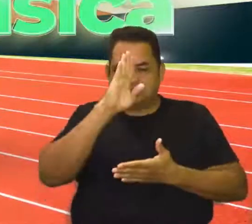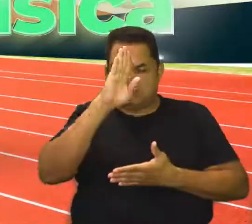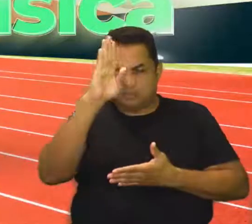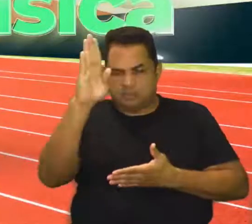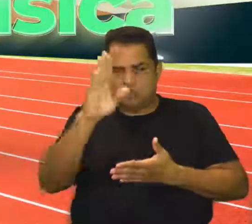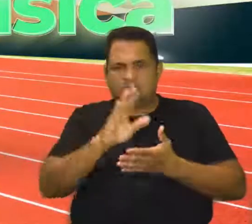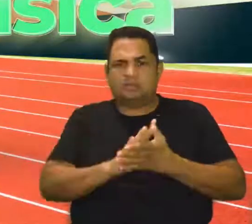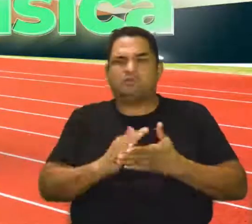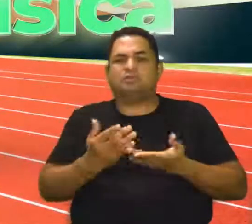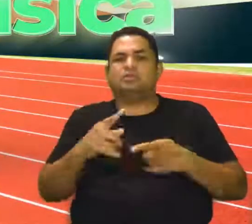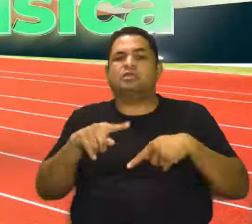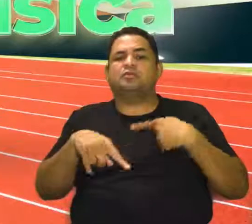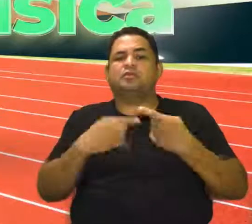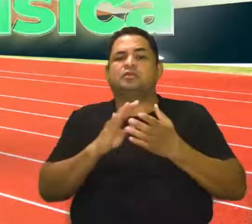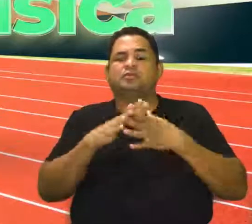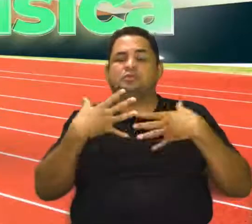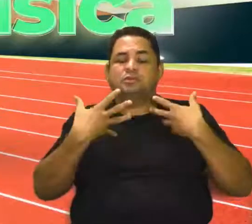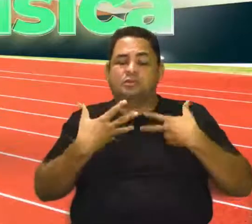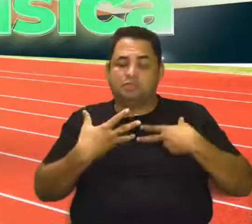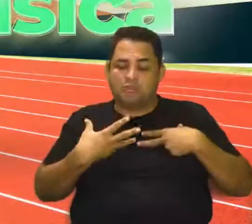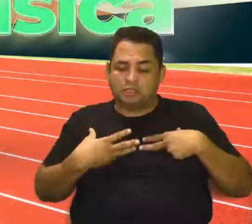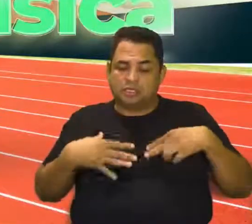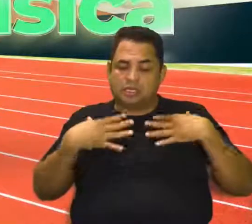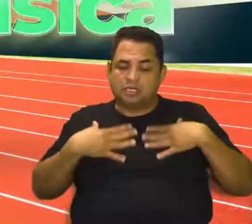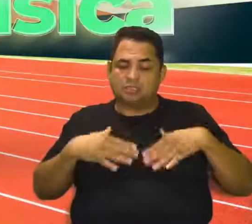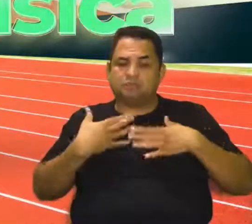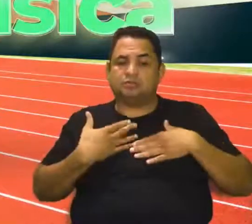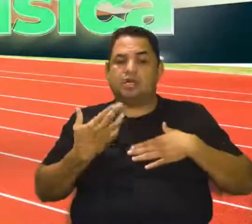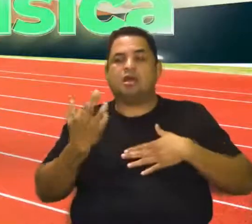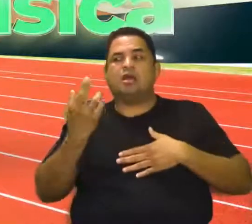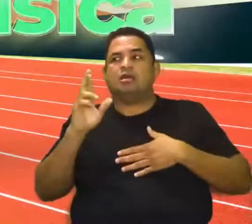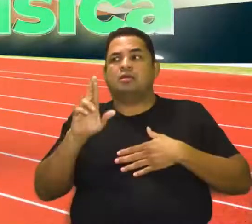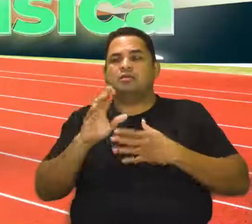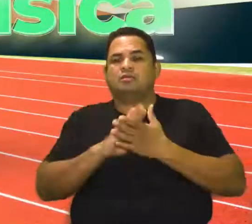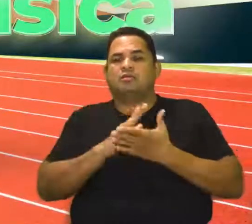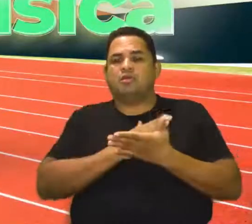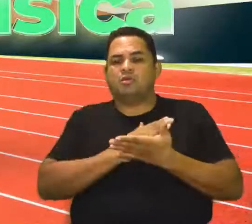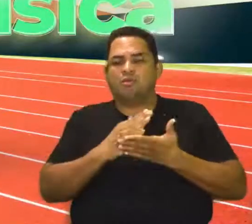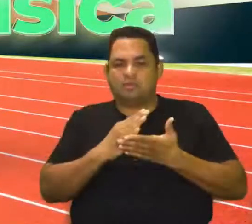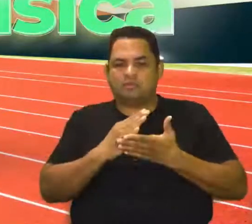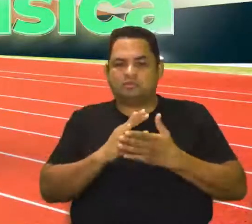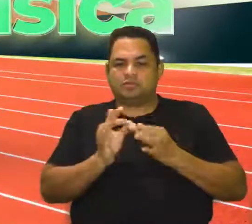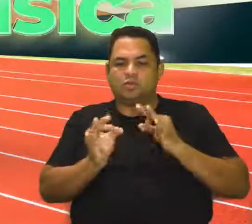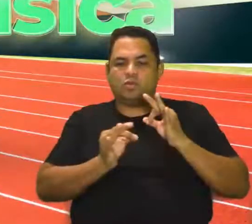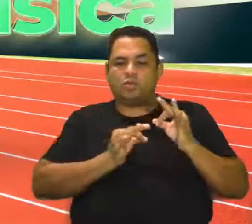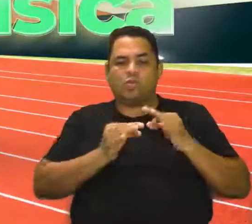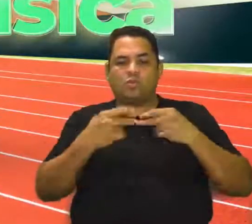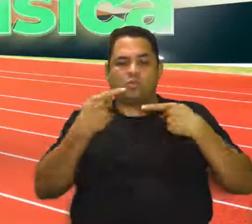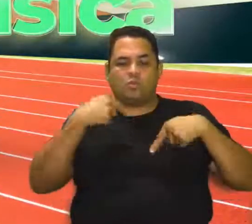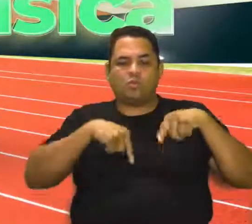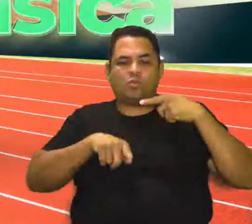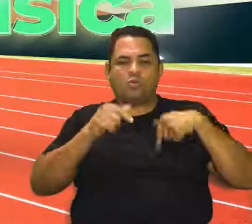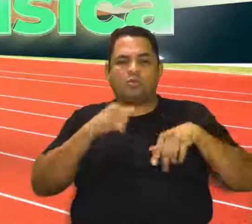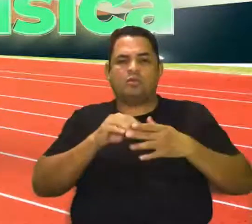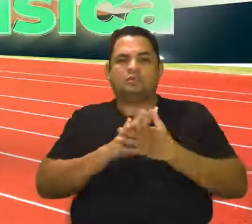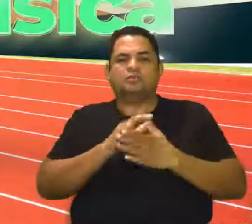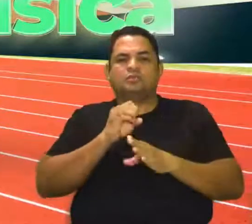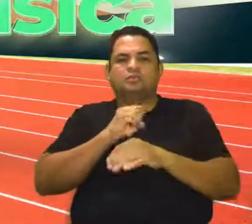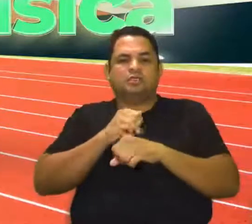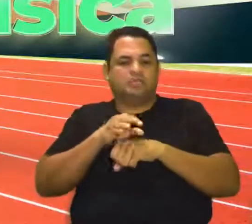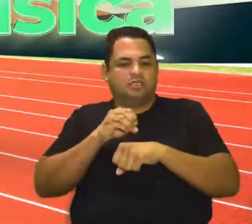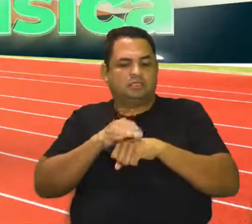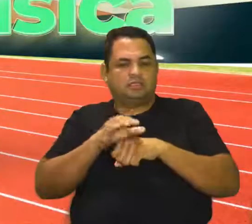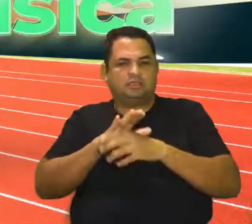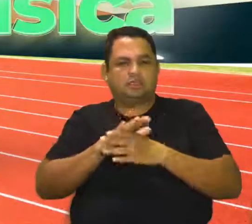principal e a fase de relaxamento, para você recuperar, retornar o funcionamento do seu corpo. Então, essa dica da sessão